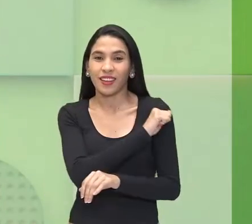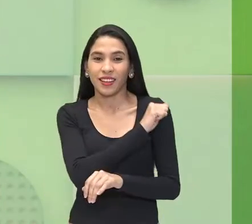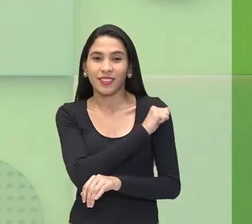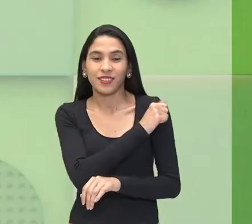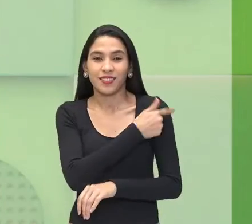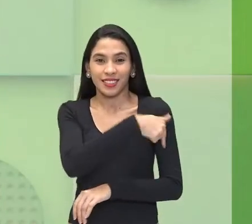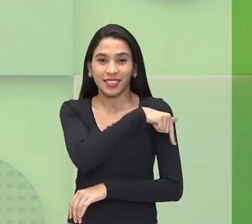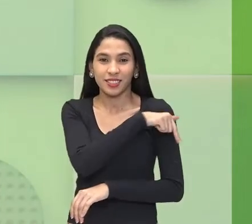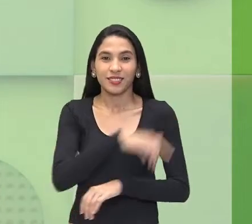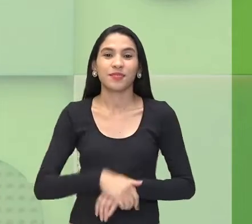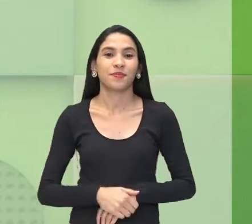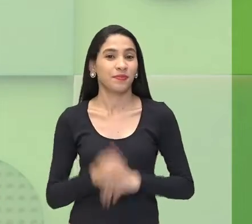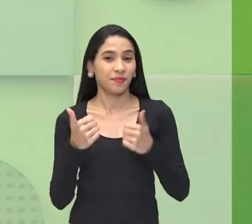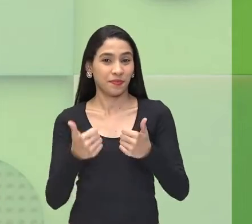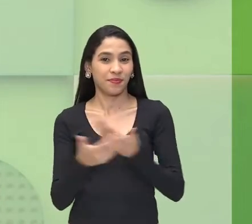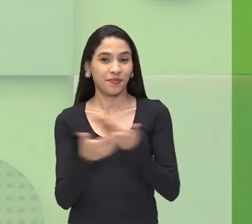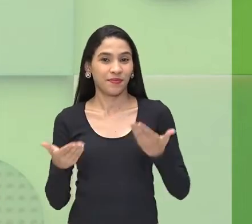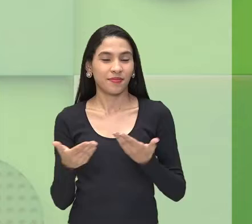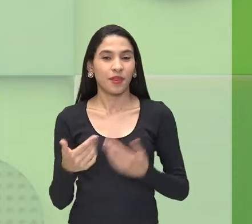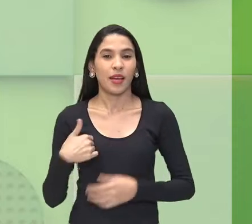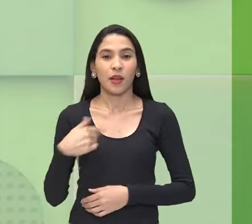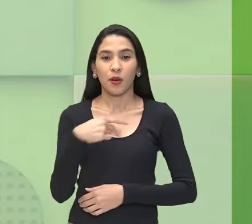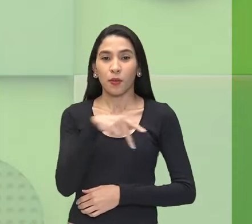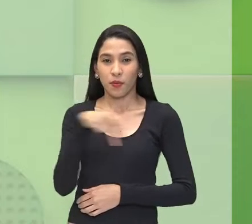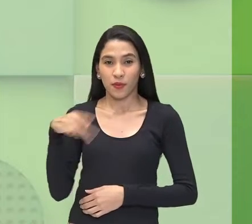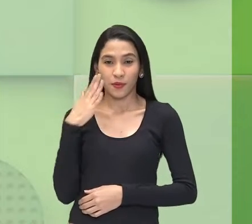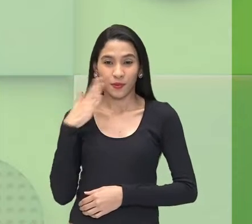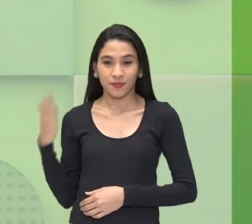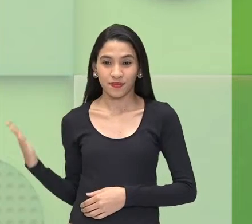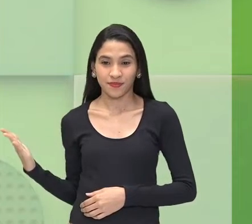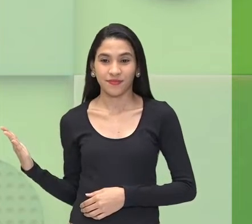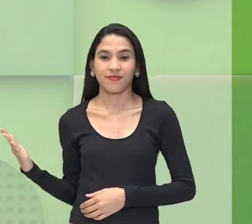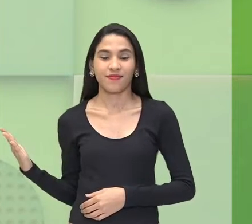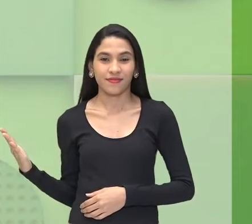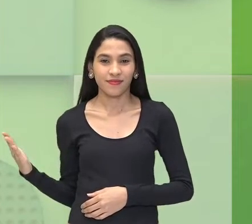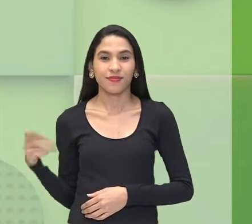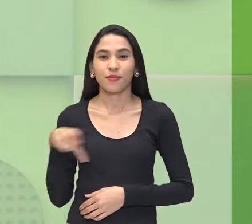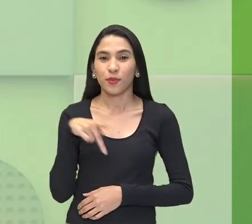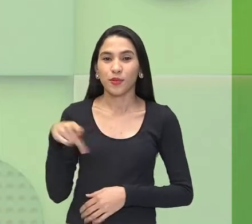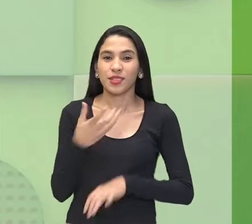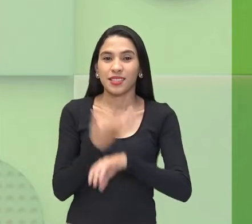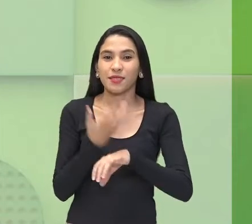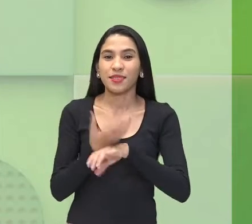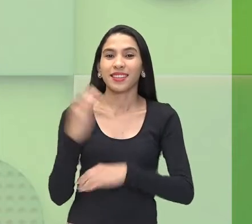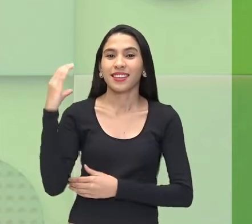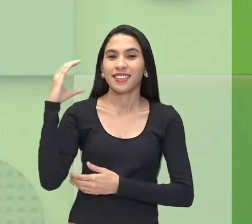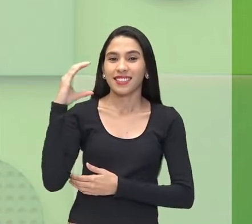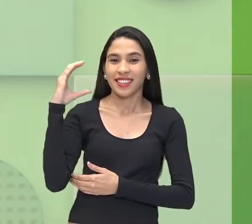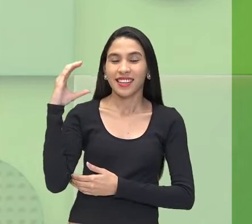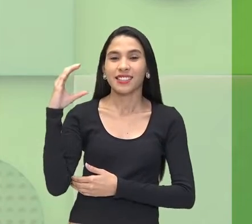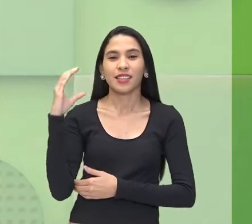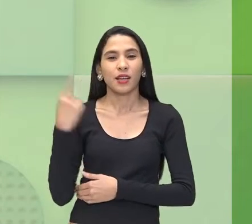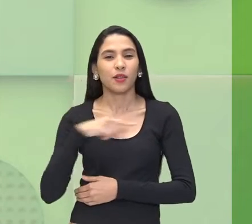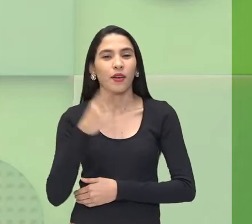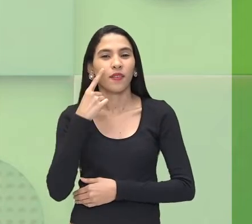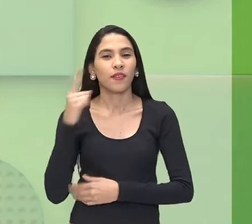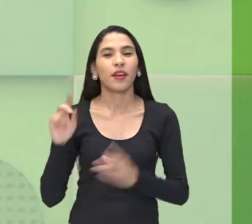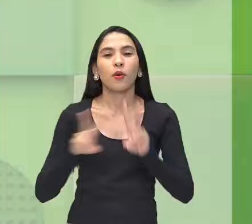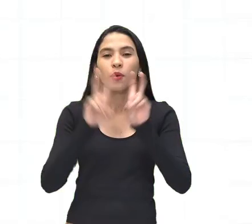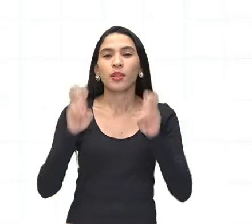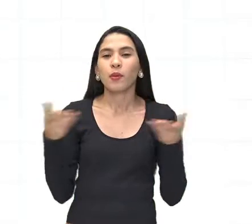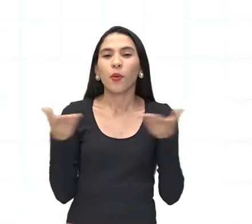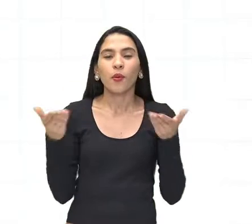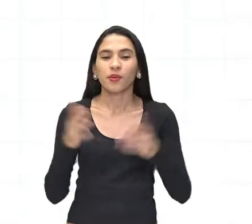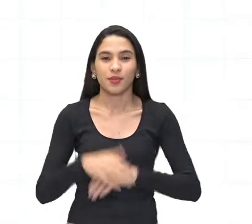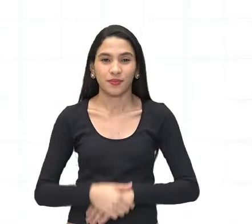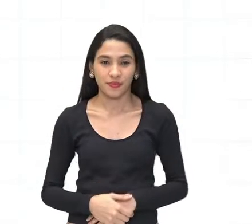do sétimo ano, tudo bem? Eu sou a professora Manuela Cerejo, professora de Ciências, e vamos ver qual vai ser o assunto da nossa